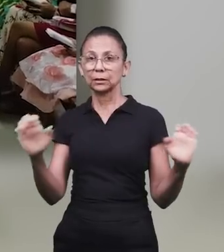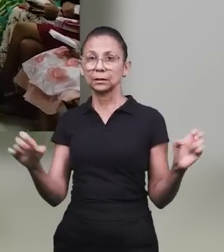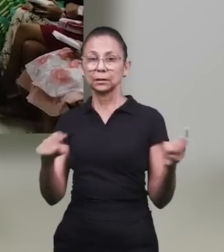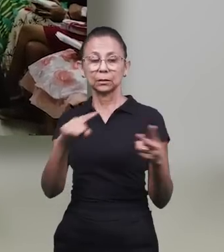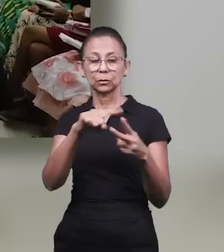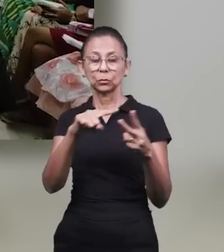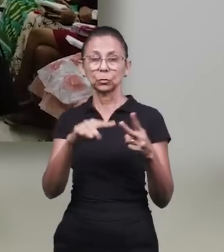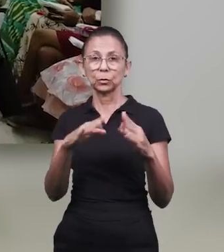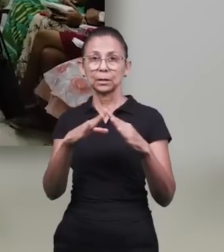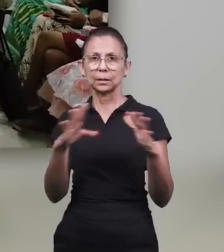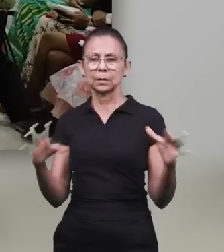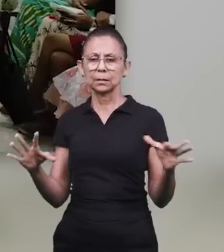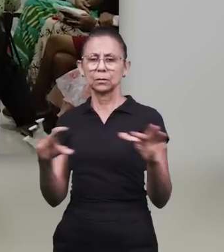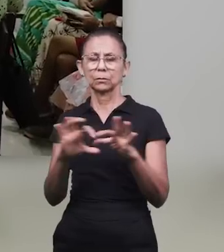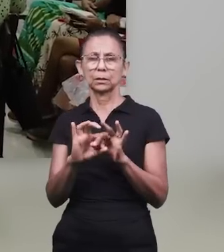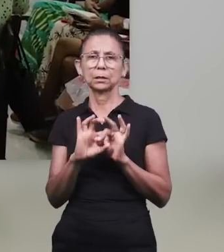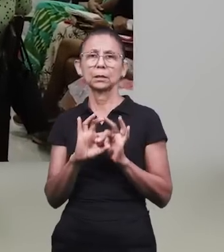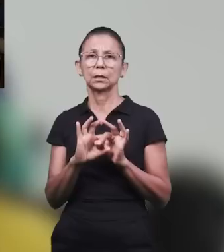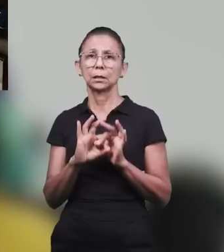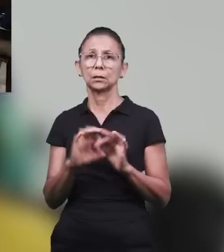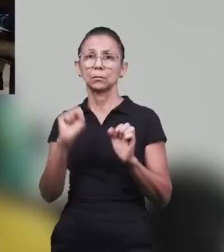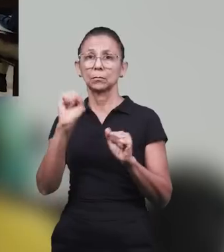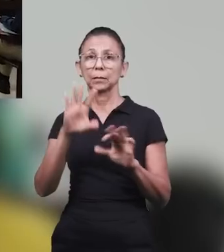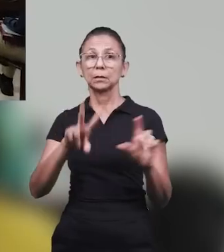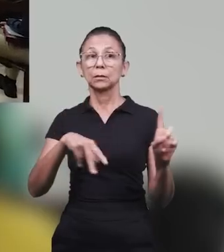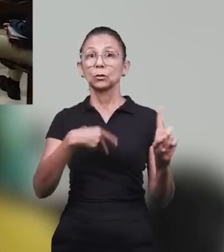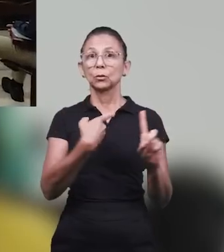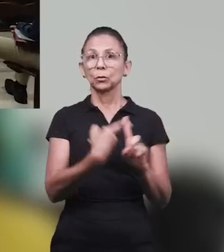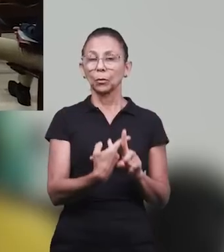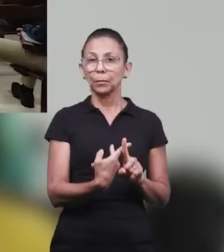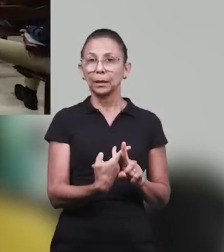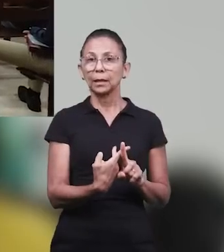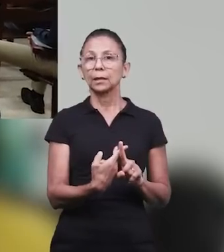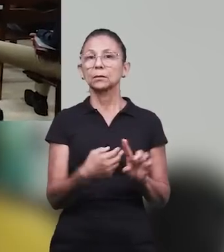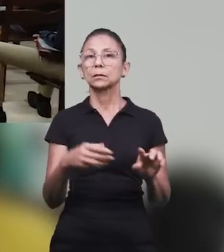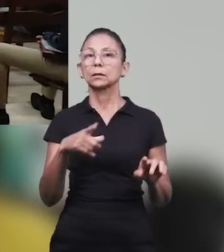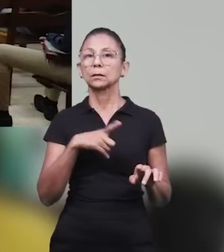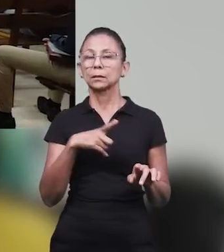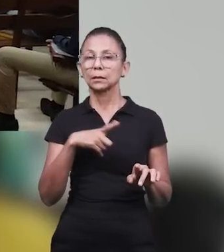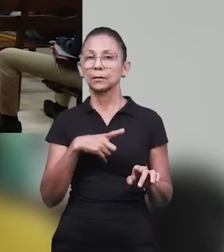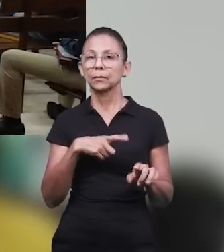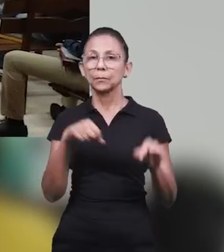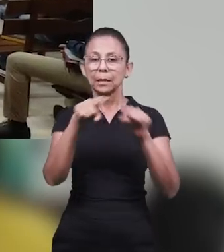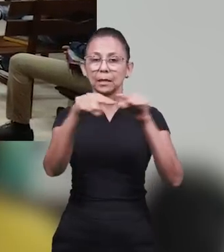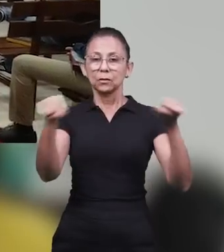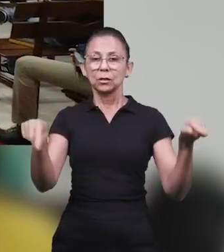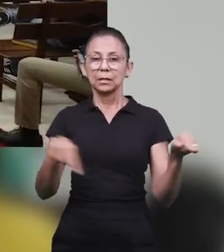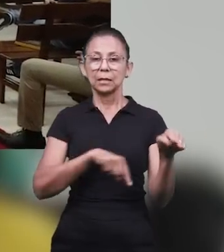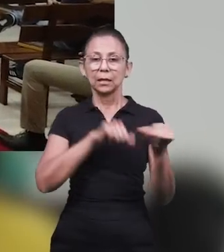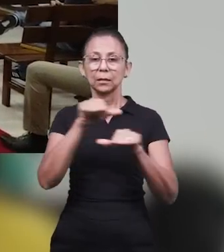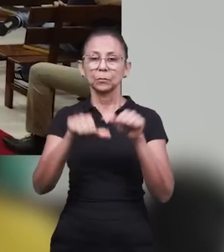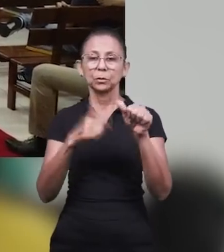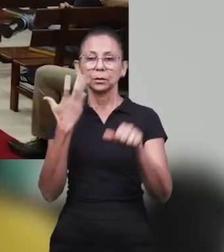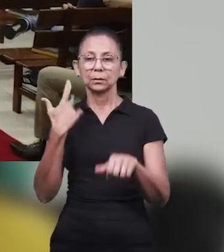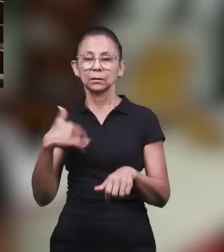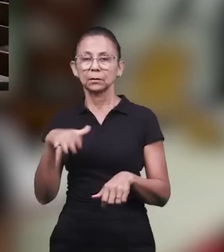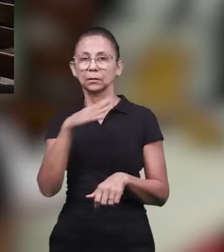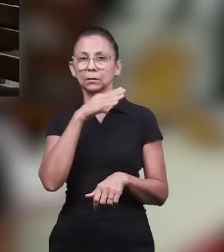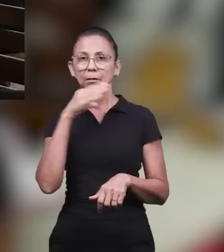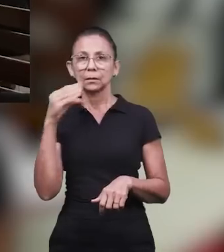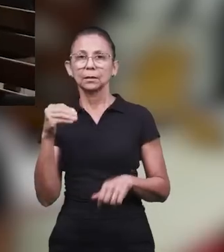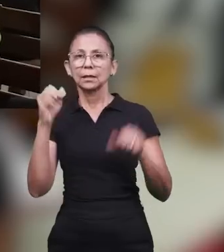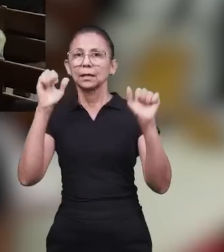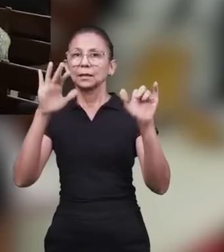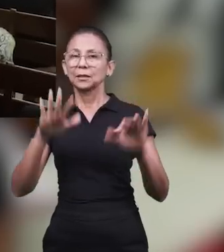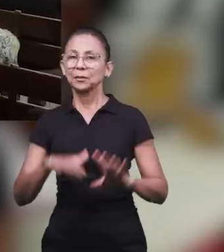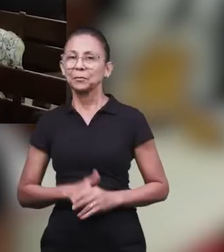E a porção por lá foi dobrada, porque ainda tivemos a promoção de classes, uma grande bênção para todos que podem ver as nossas